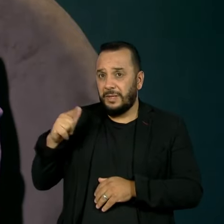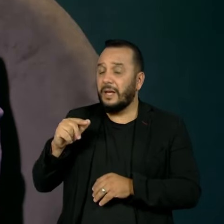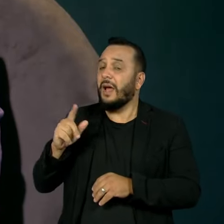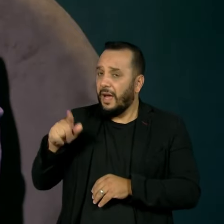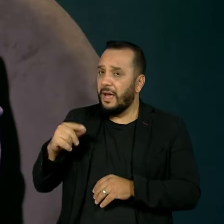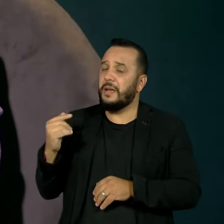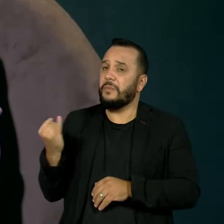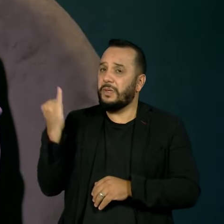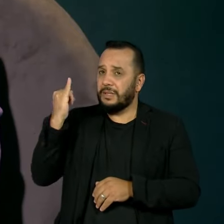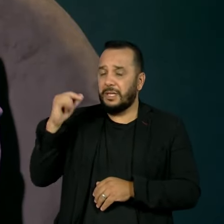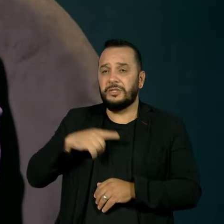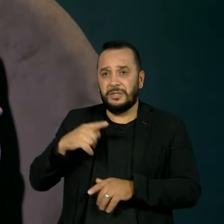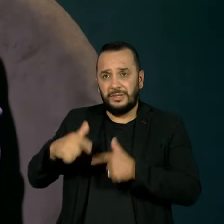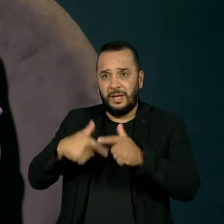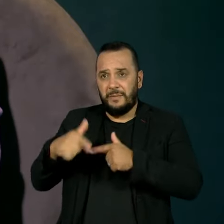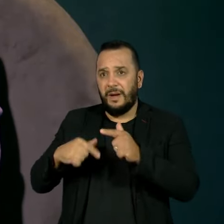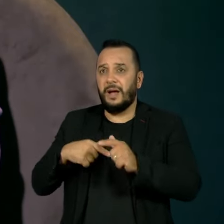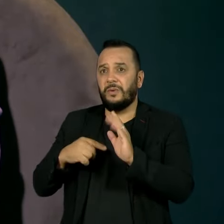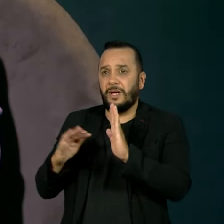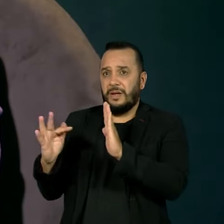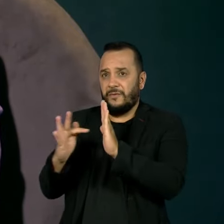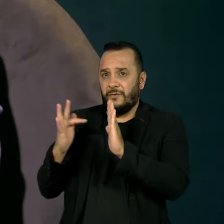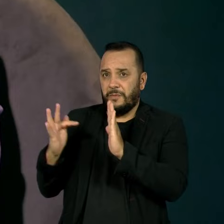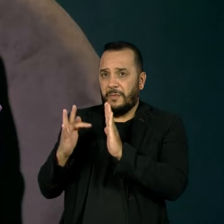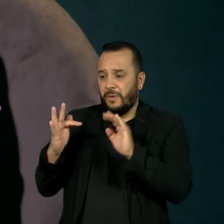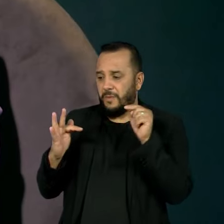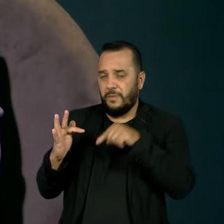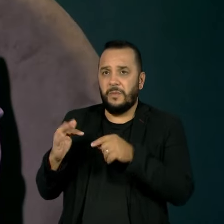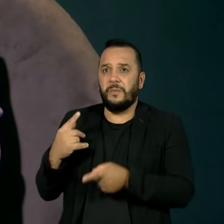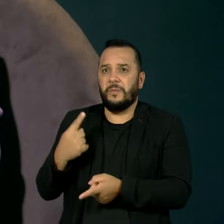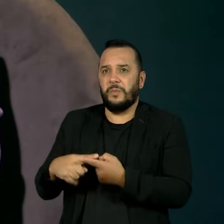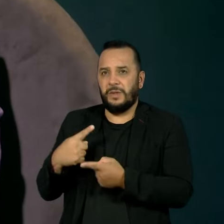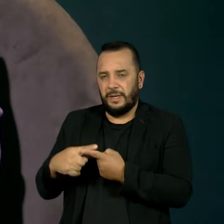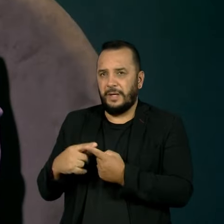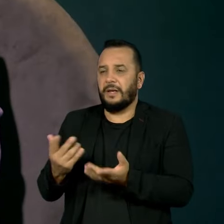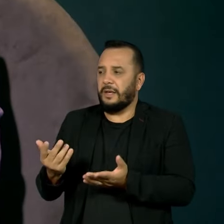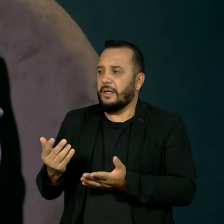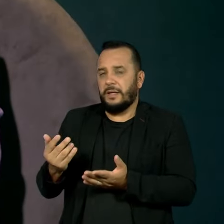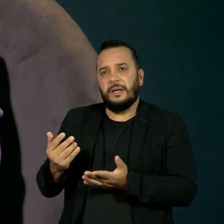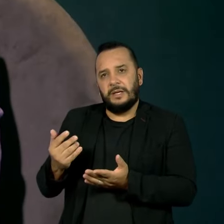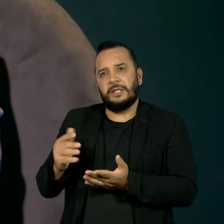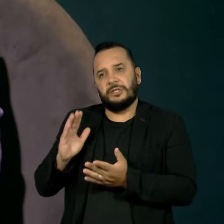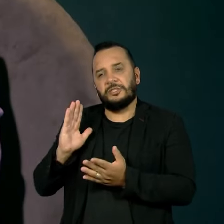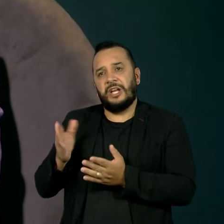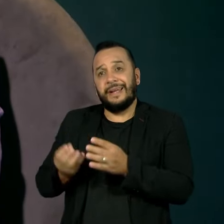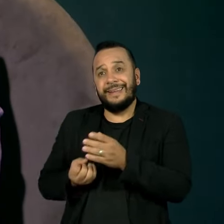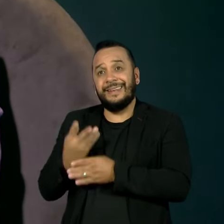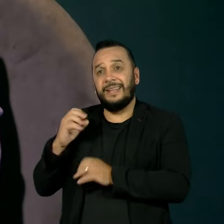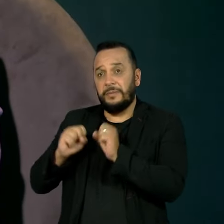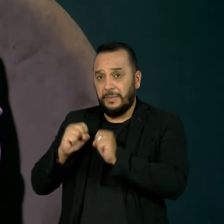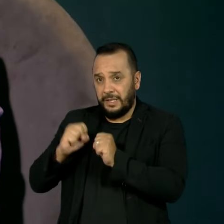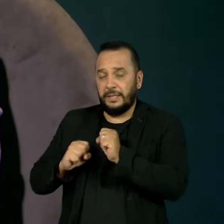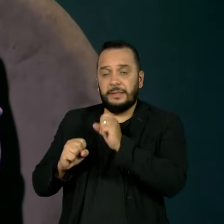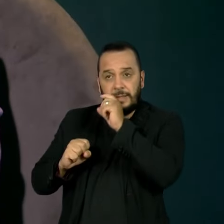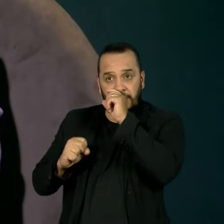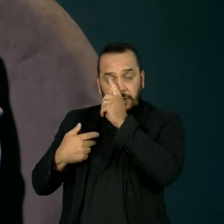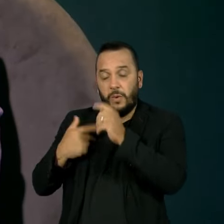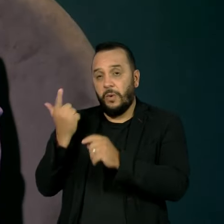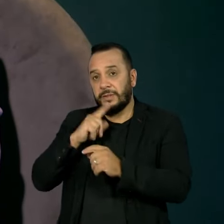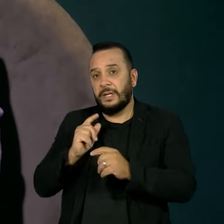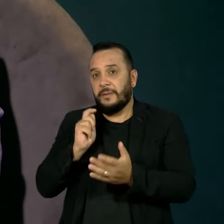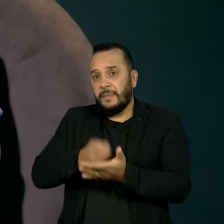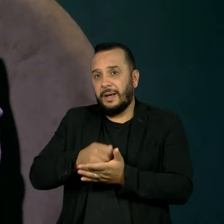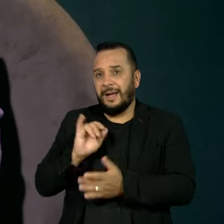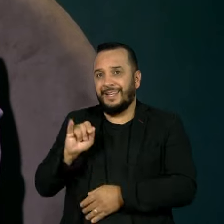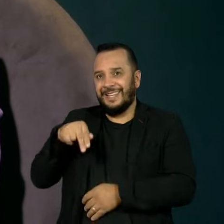pode ter a partir do momento que ele se formaliza. Então, quando ele se formaliza, por exemplo, ele consegue contribuir com o INSS e